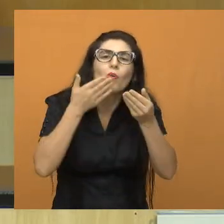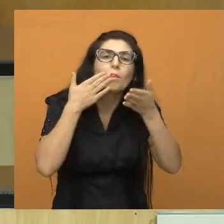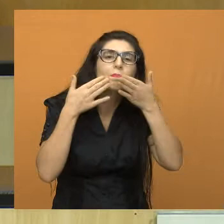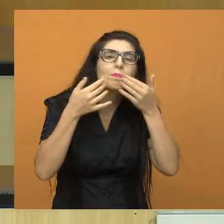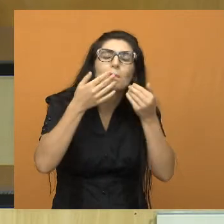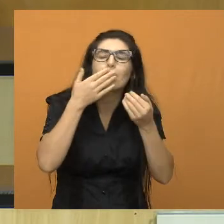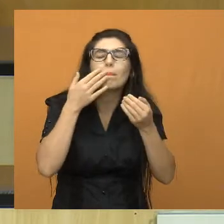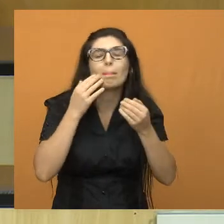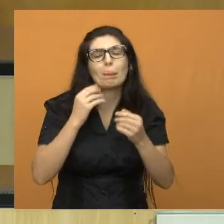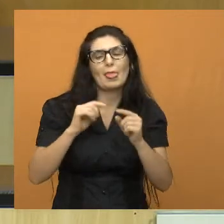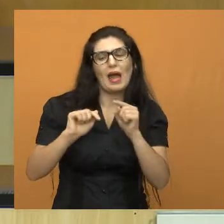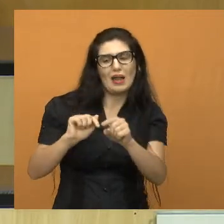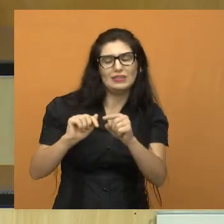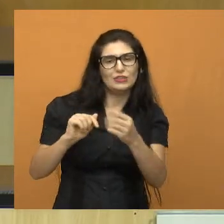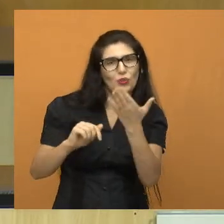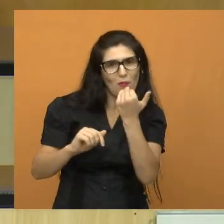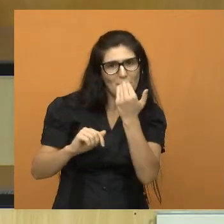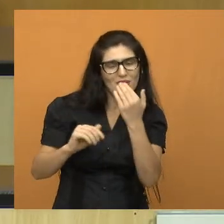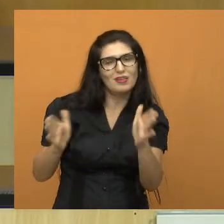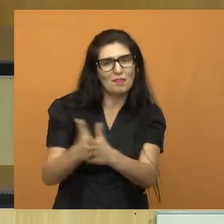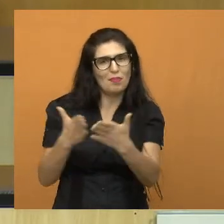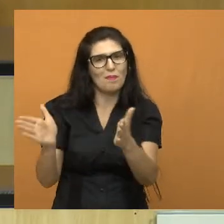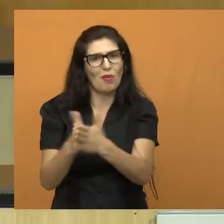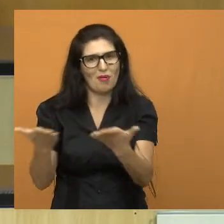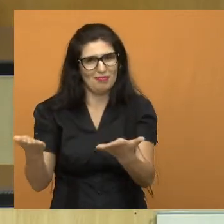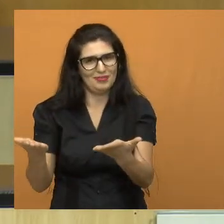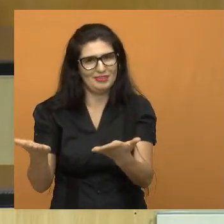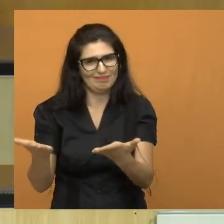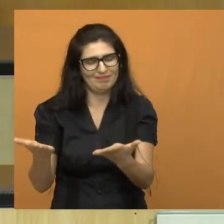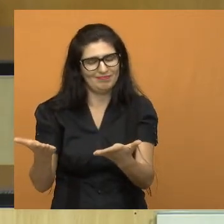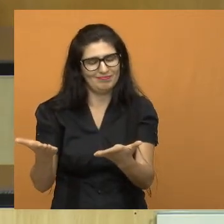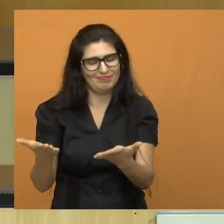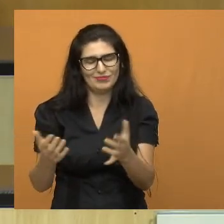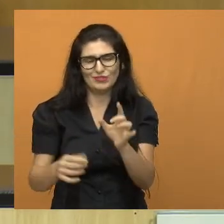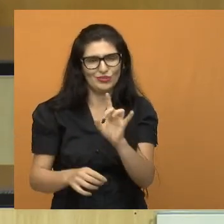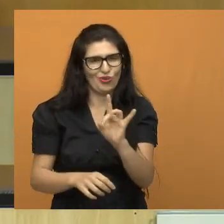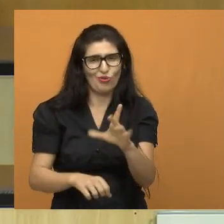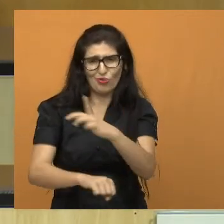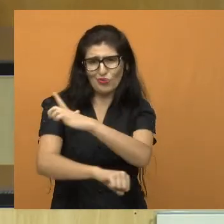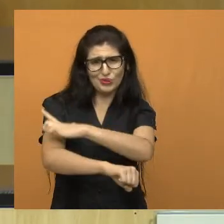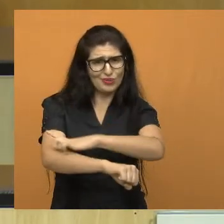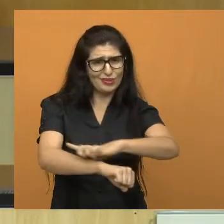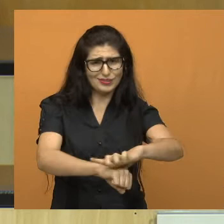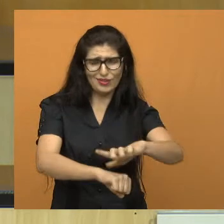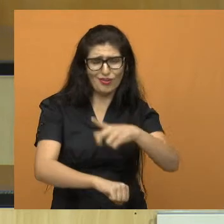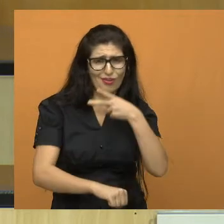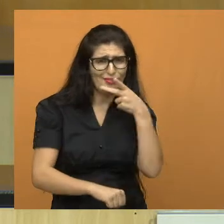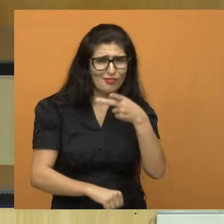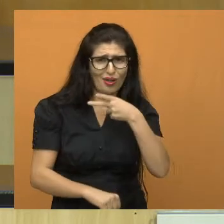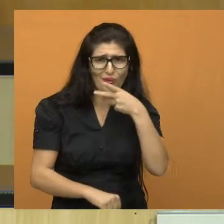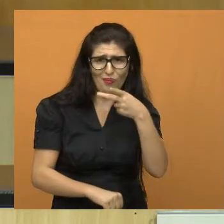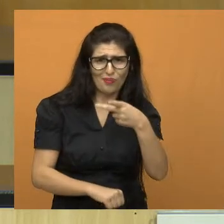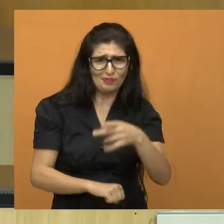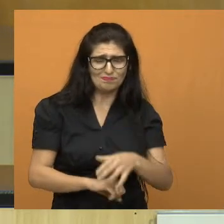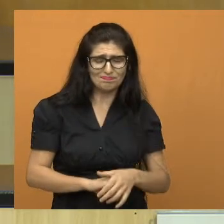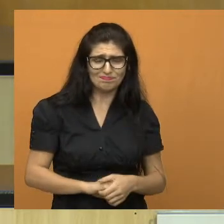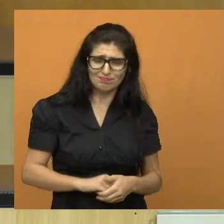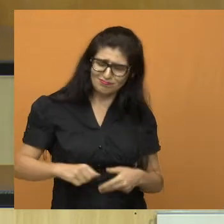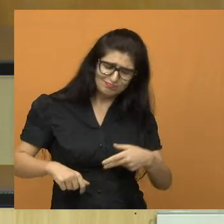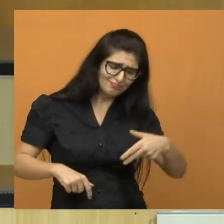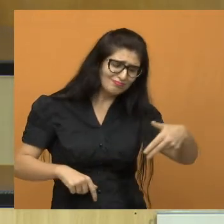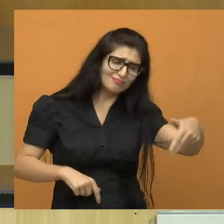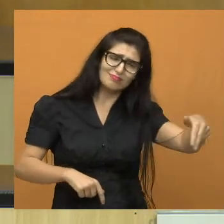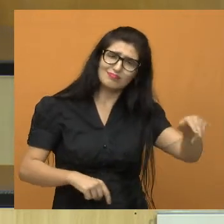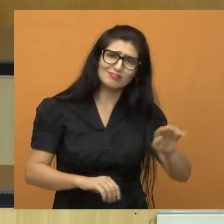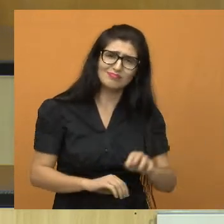pobre. Então, a atitude para nós mudar na sociedade, sem dúvida nenhuma, é isso daí. Né? Então, é a gente